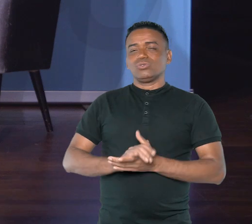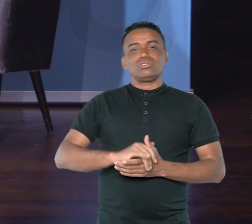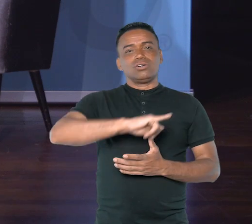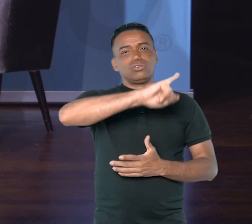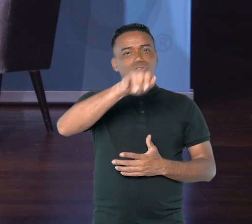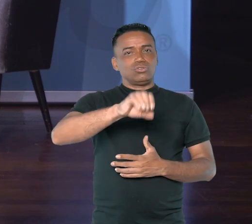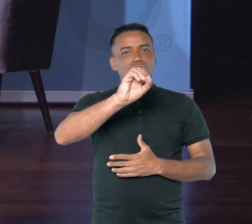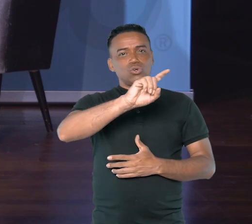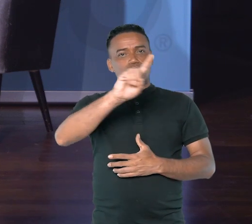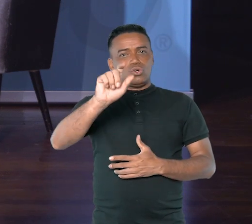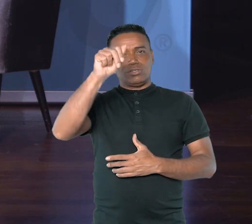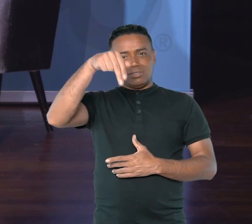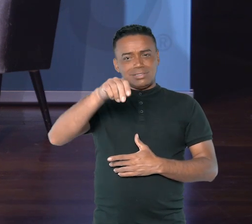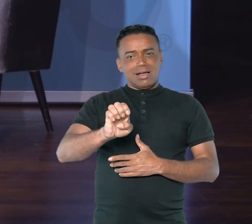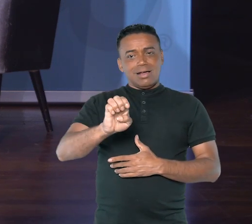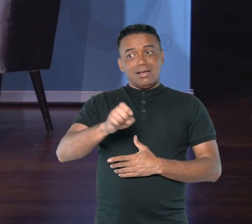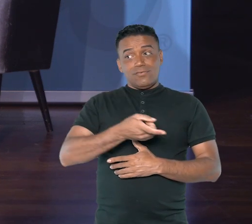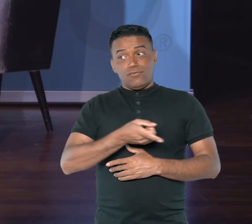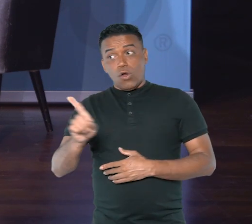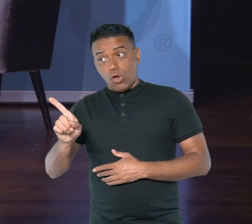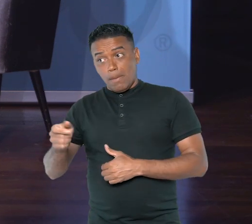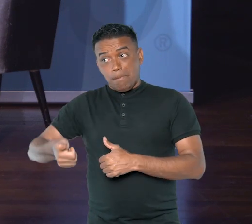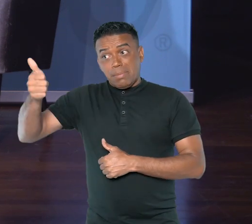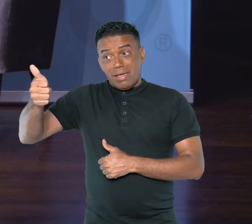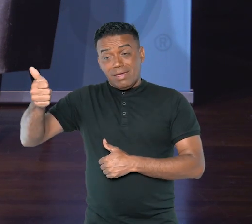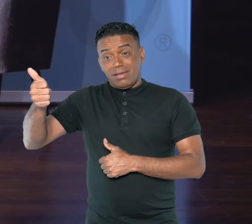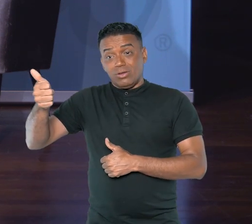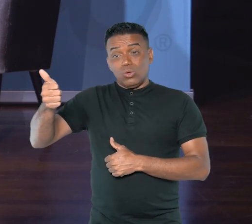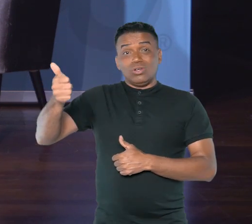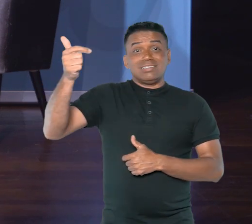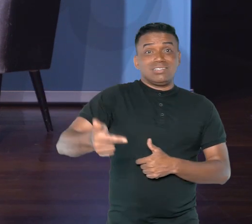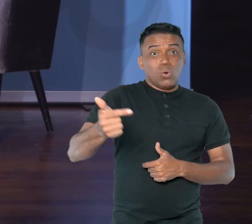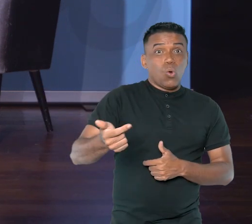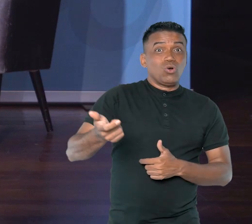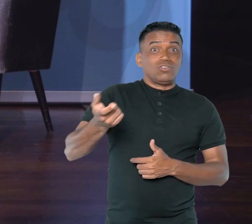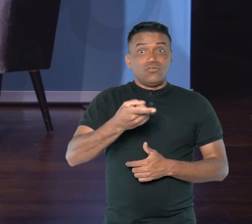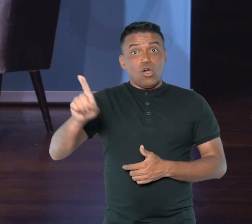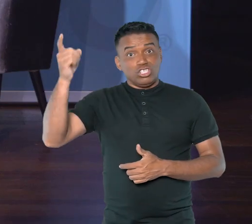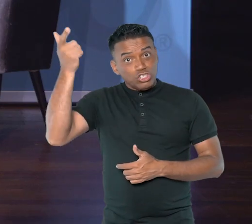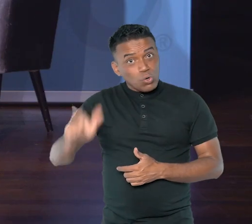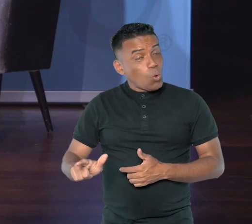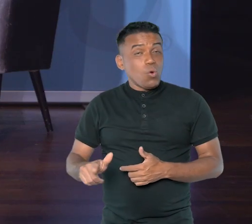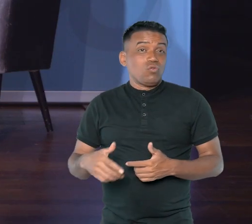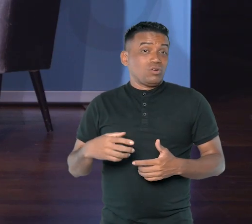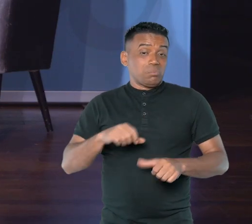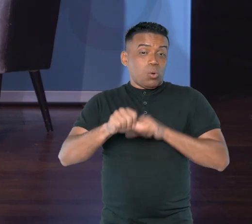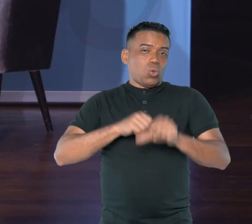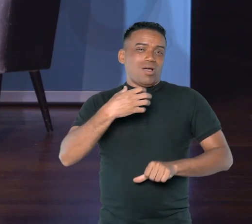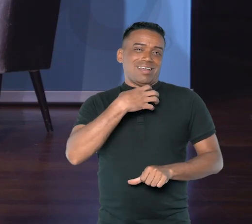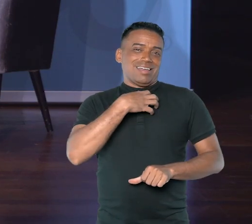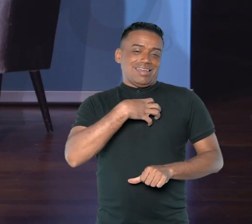foi ali também não é aquela mais. Eu quero te pedir para falar desses lugares. Nem todos são flores,